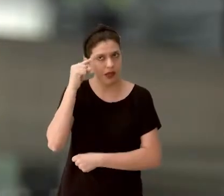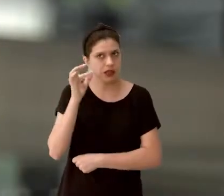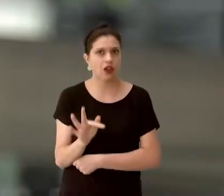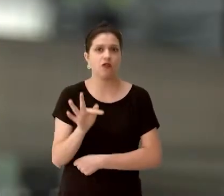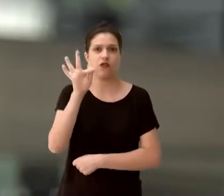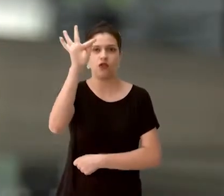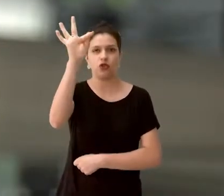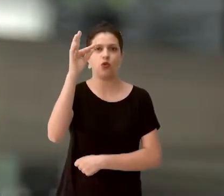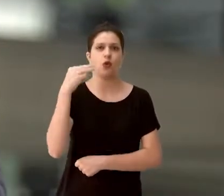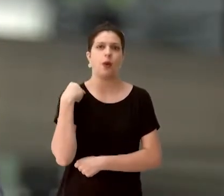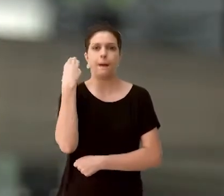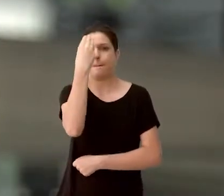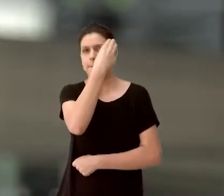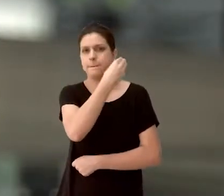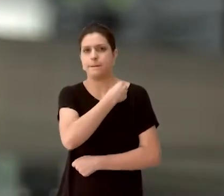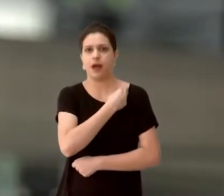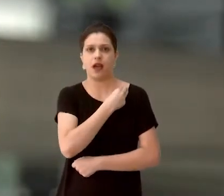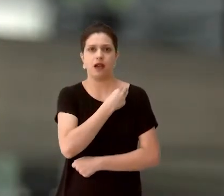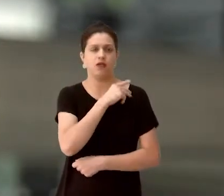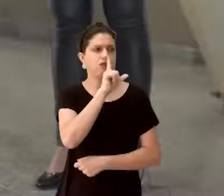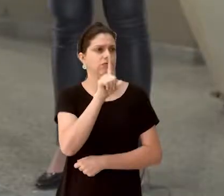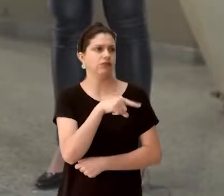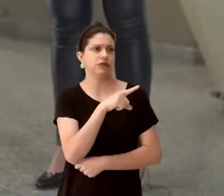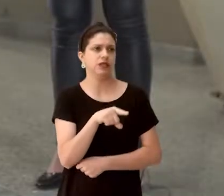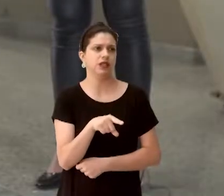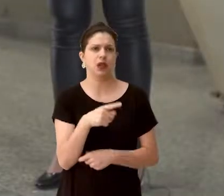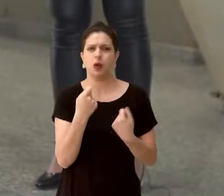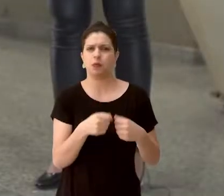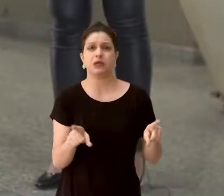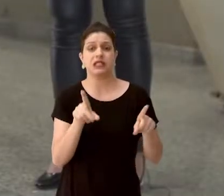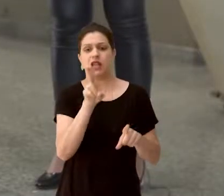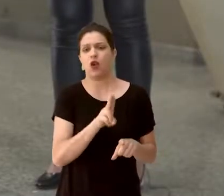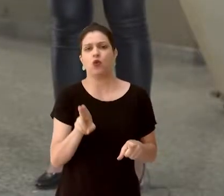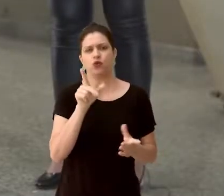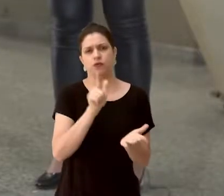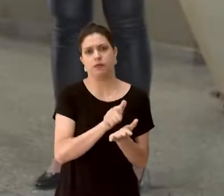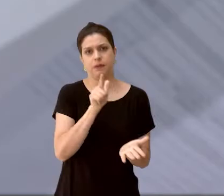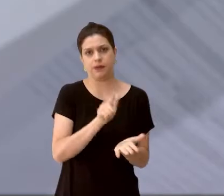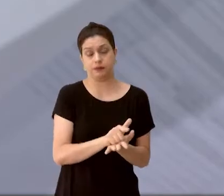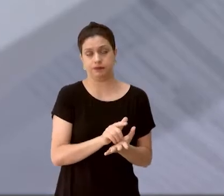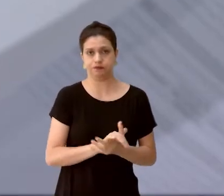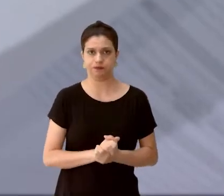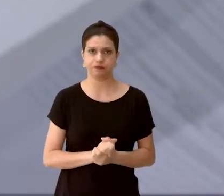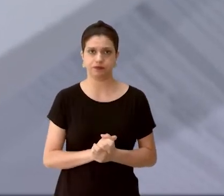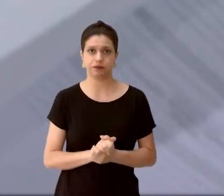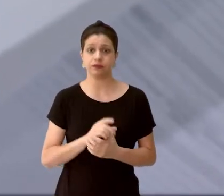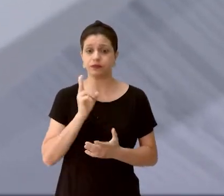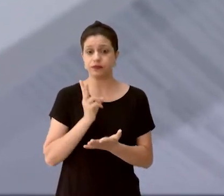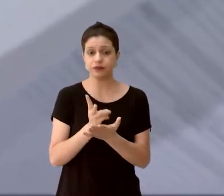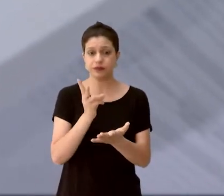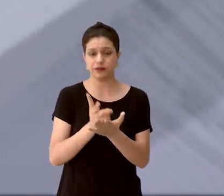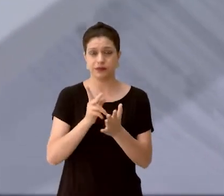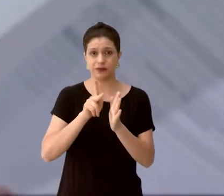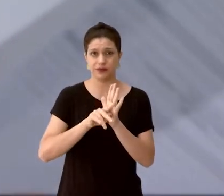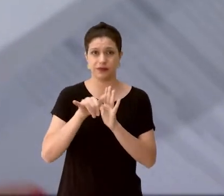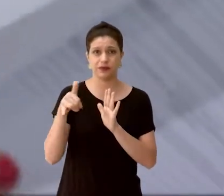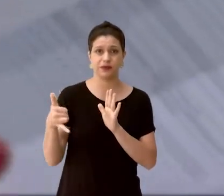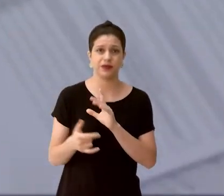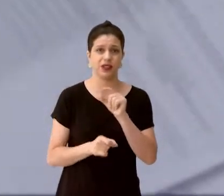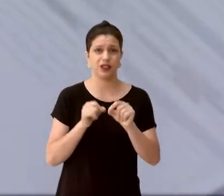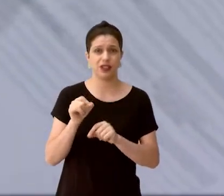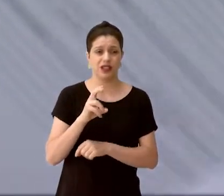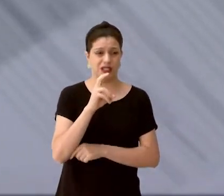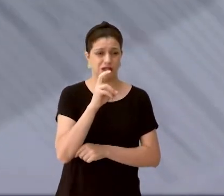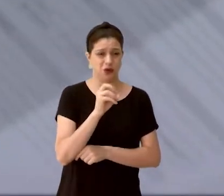de pensar no futuro e, em maio, eliminou a necessidade do uso de papel. Cada projeto de lei, durante toda a